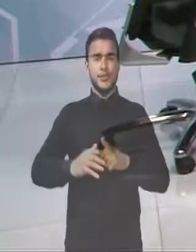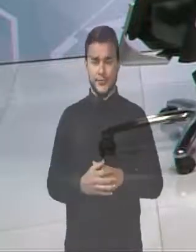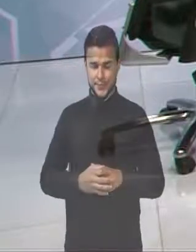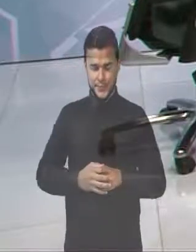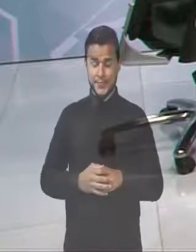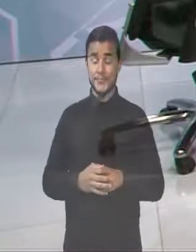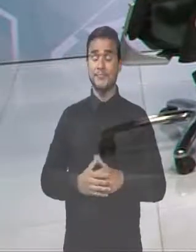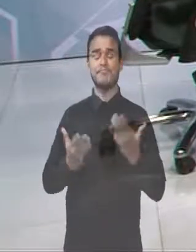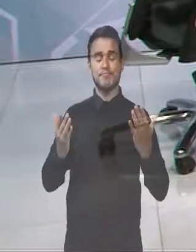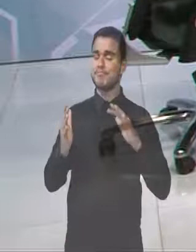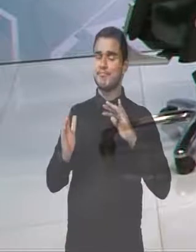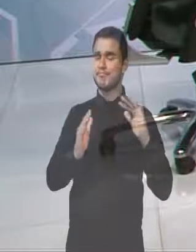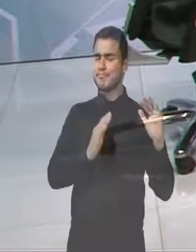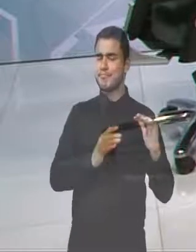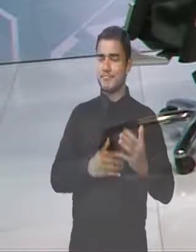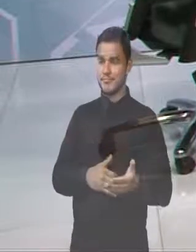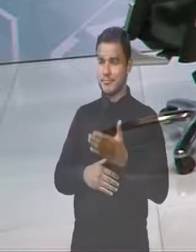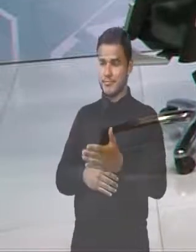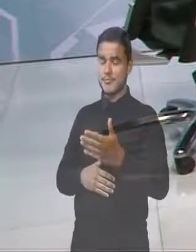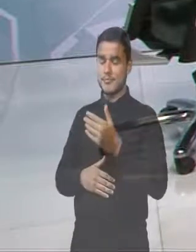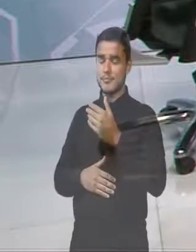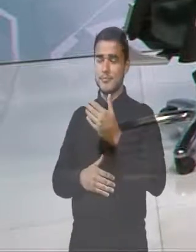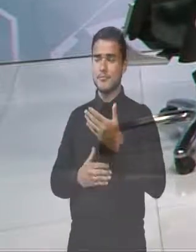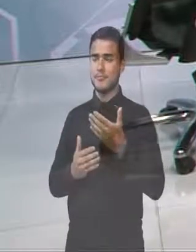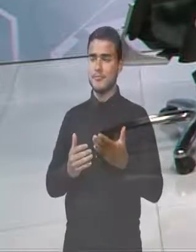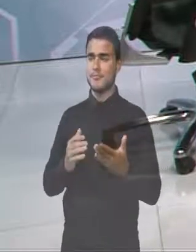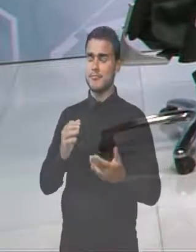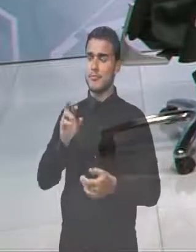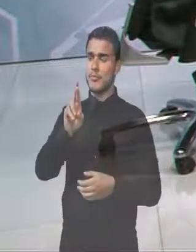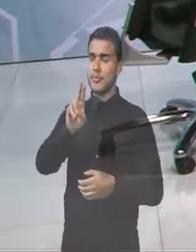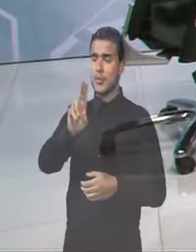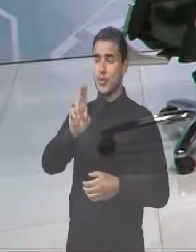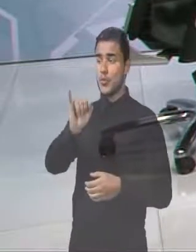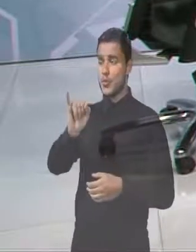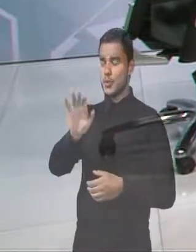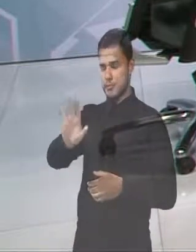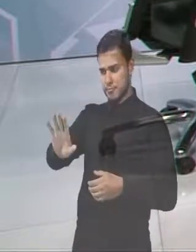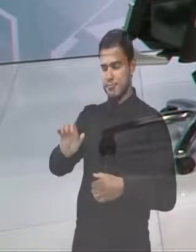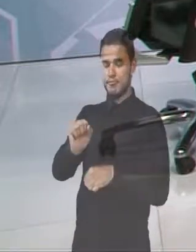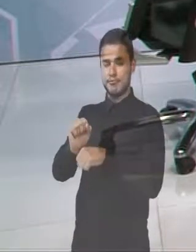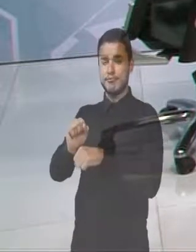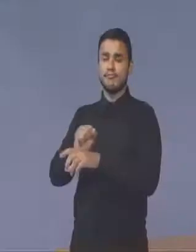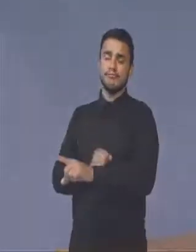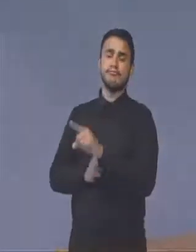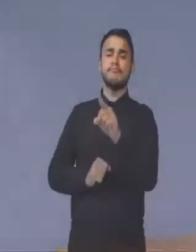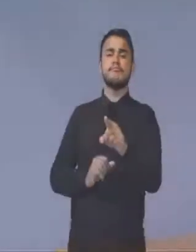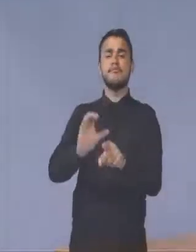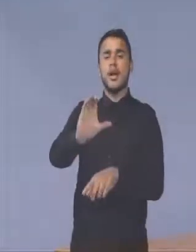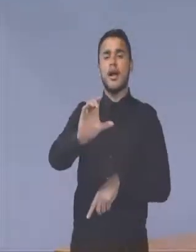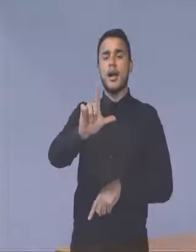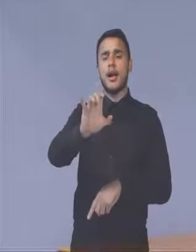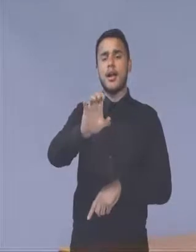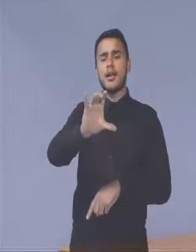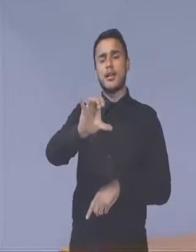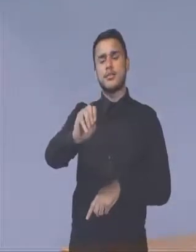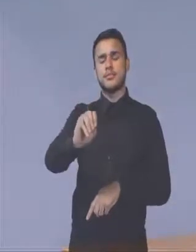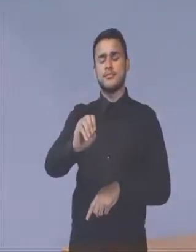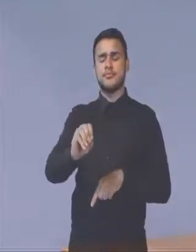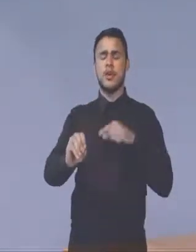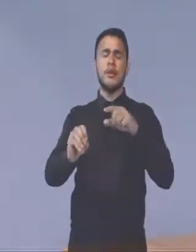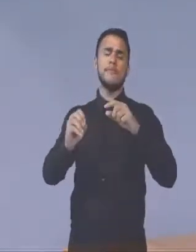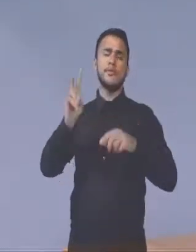Clésio, daqui a pouco eu vou abordar com o professor Rui sobre o aspecto, quer dizer, na perspectiva histórica, em que ele é o